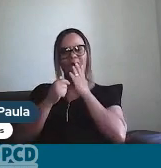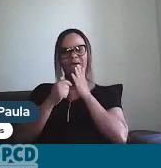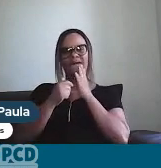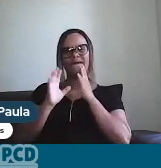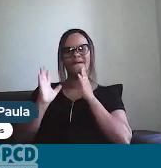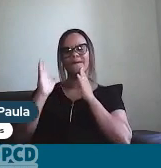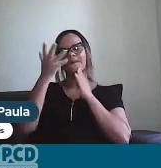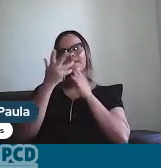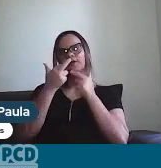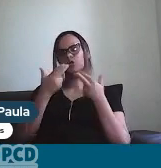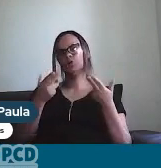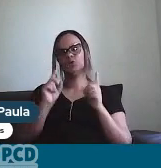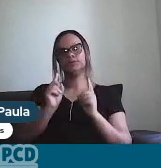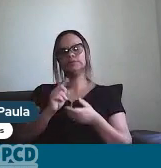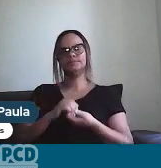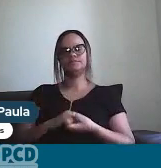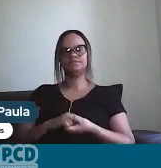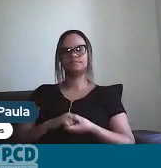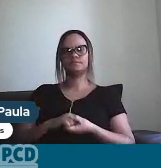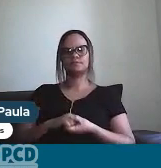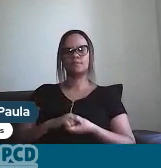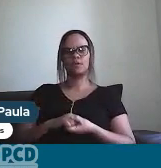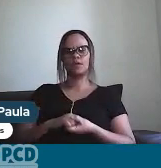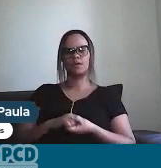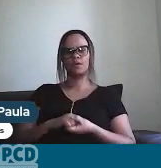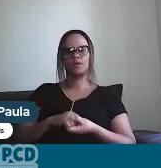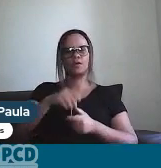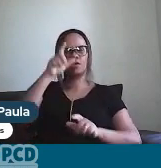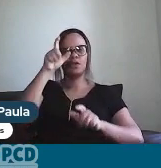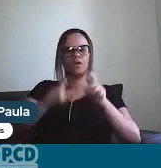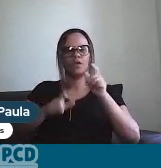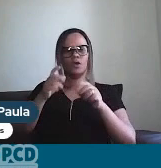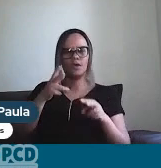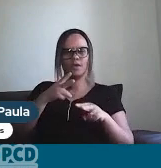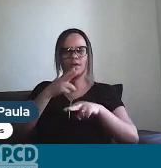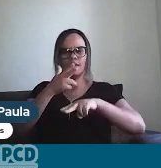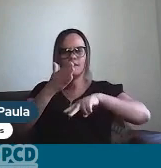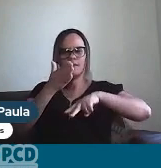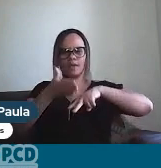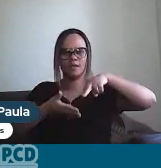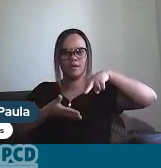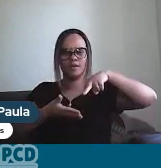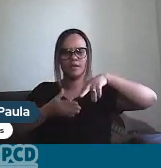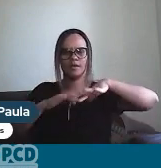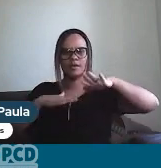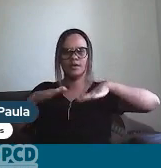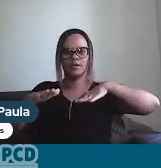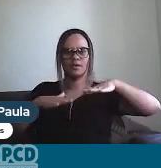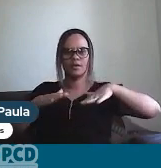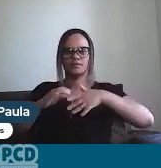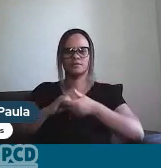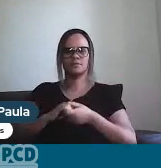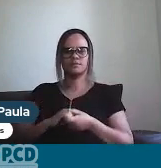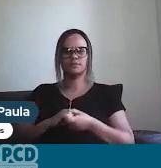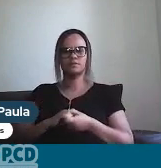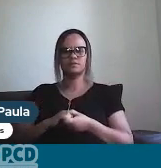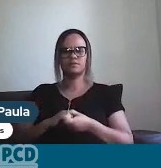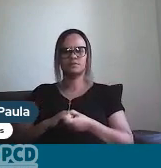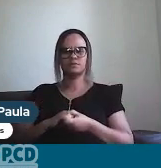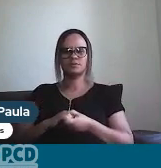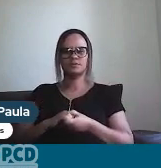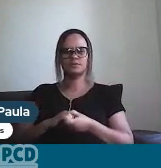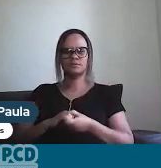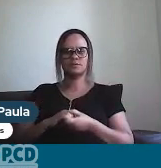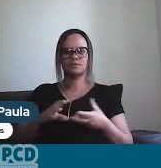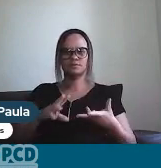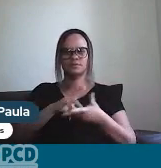tipo de coisa que você falou, porque a gente poderia ter uma pessoa com amputação das 2 pernas e uma funcionalidade bem legal, no